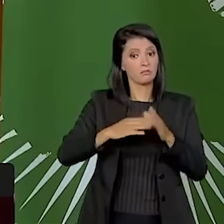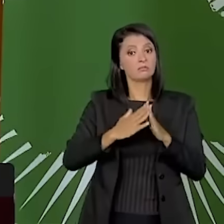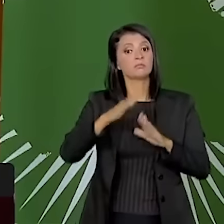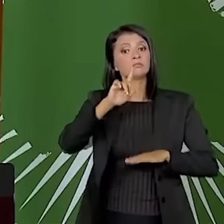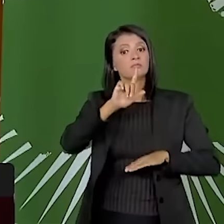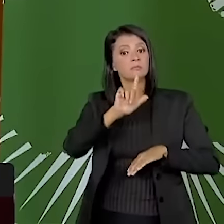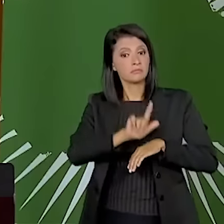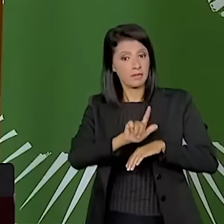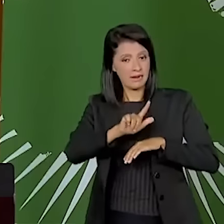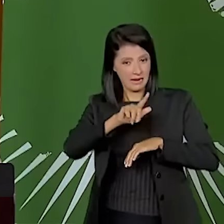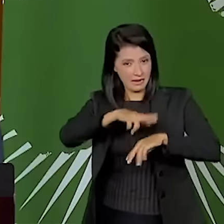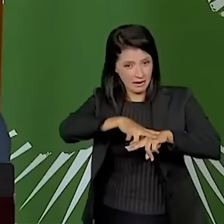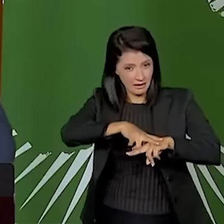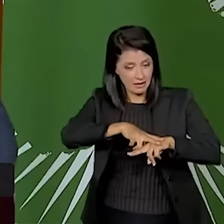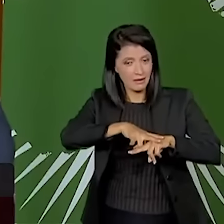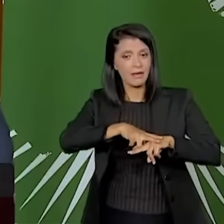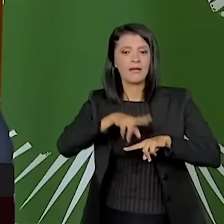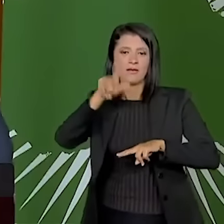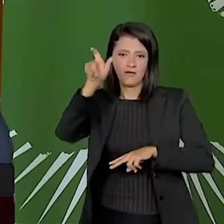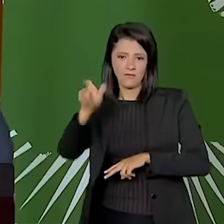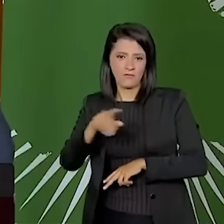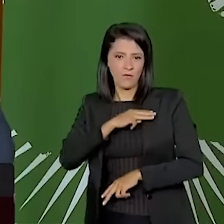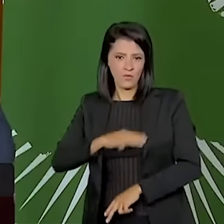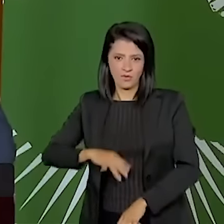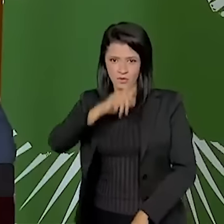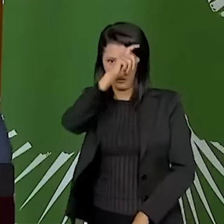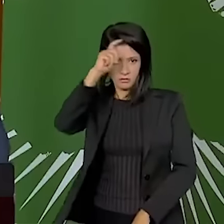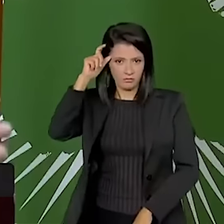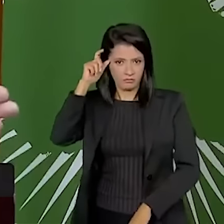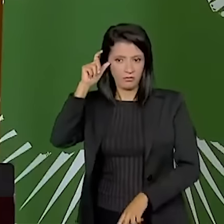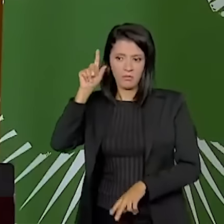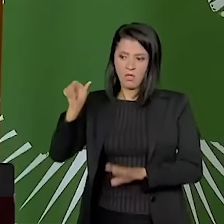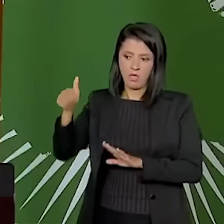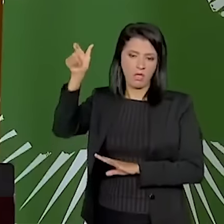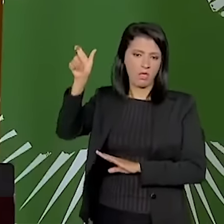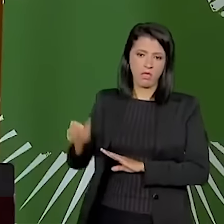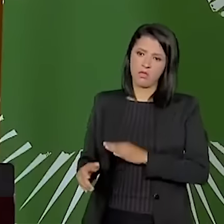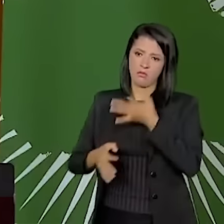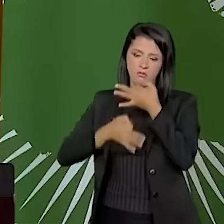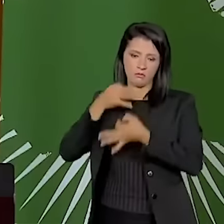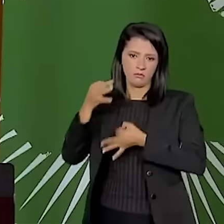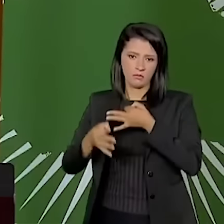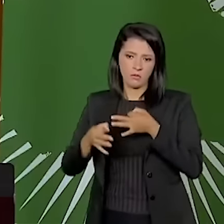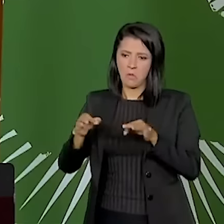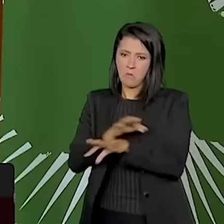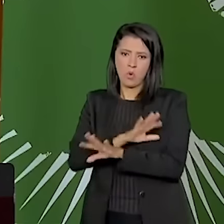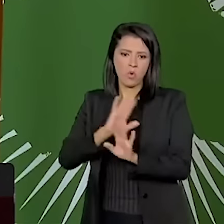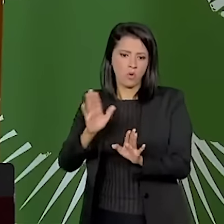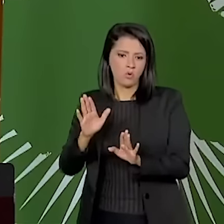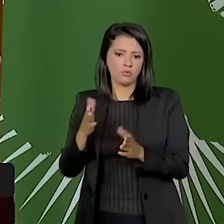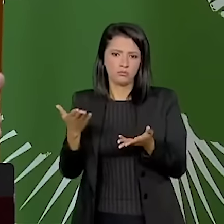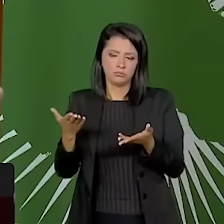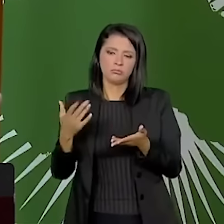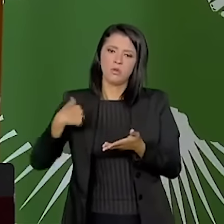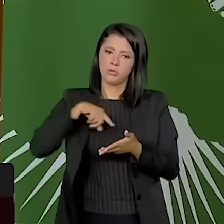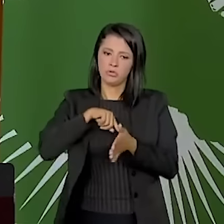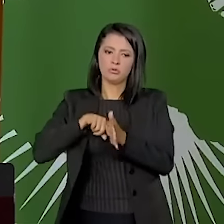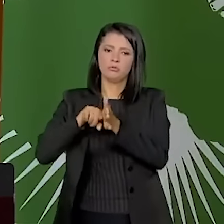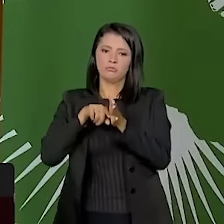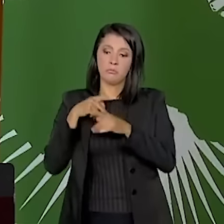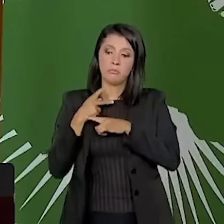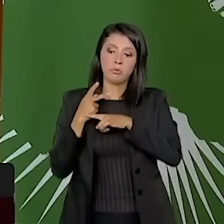presídio de segurança máxima foi o ministro Lewandowski. Dito isso, nós estamos à procura dos